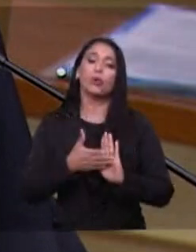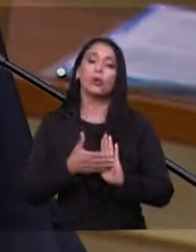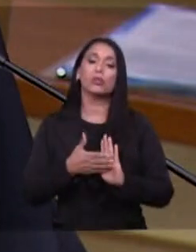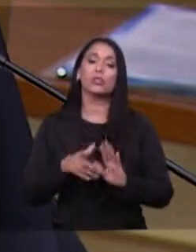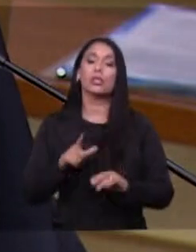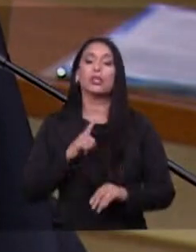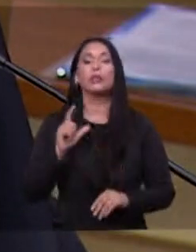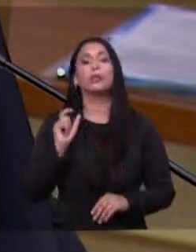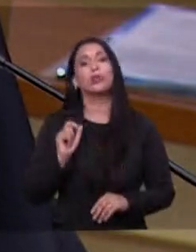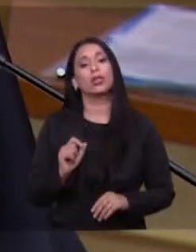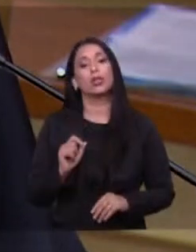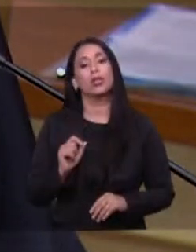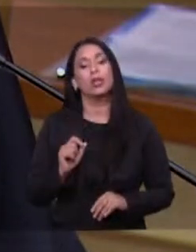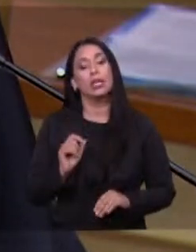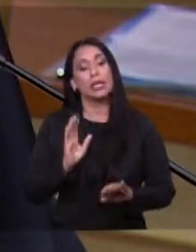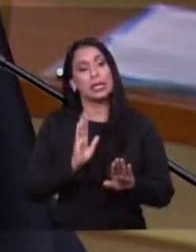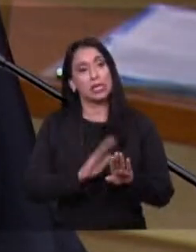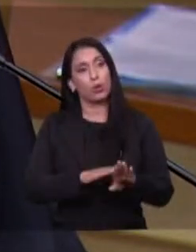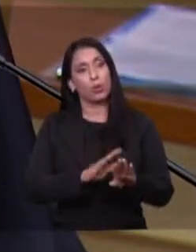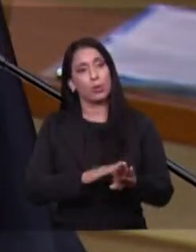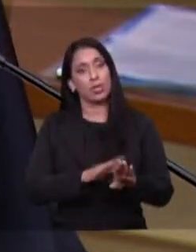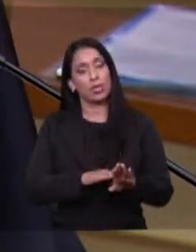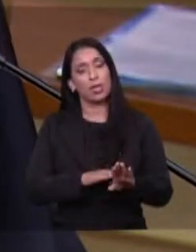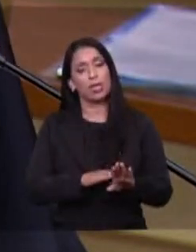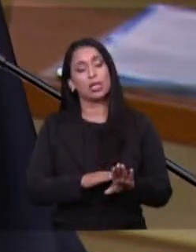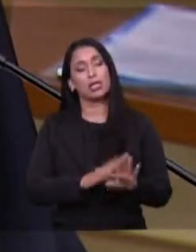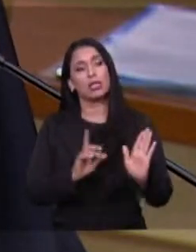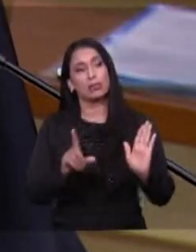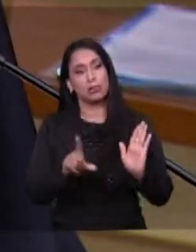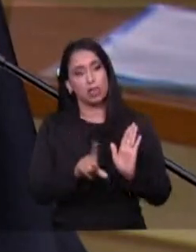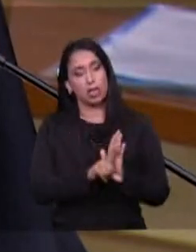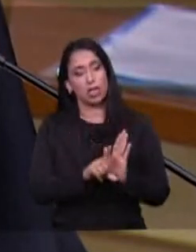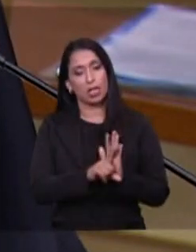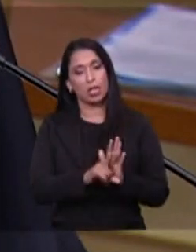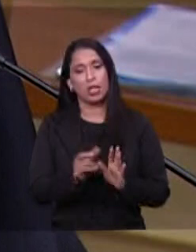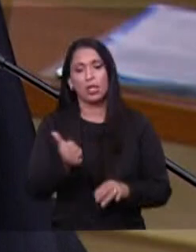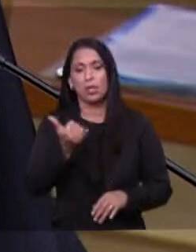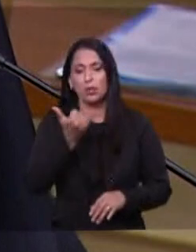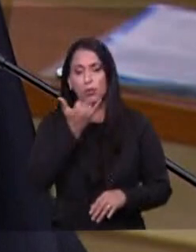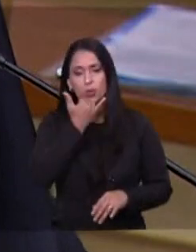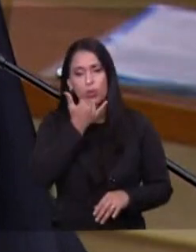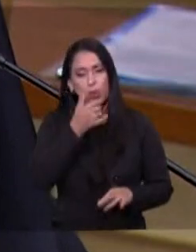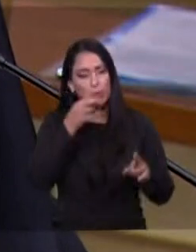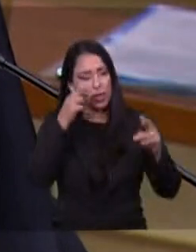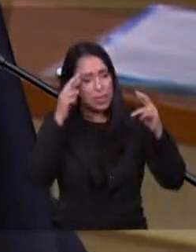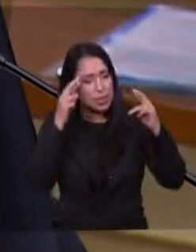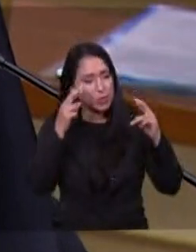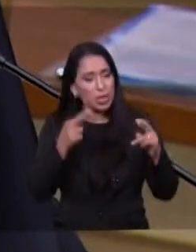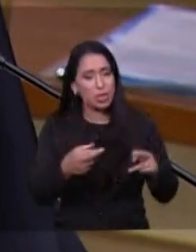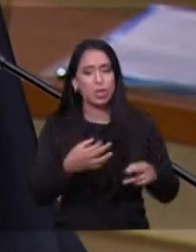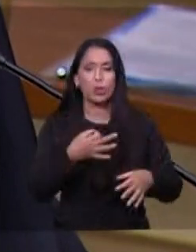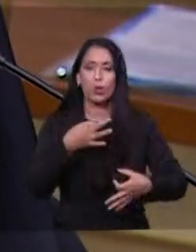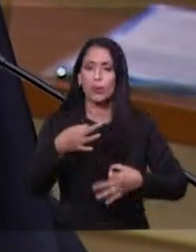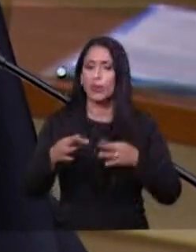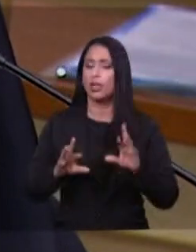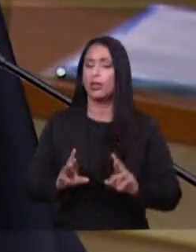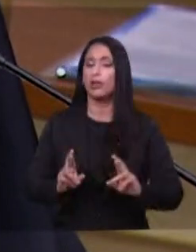mantendo essa competência legislativa e, ao meu sentir, pedindo a mais respeitosa vênia aos que pensam